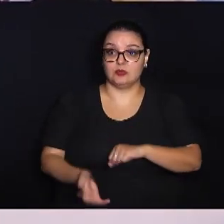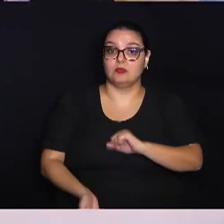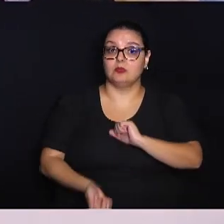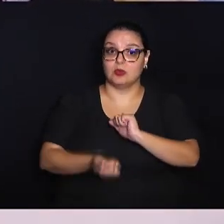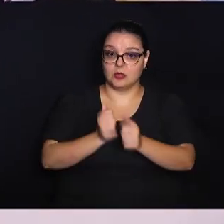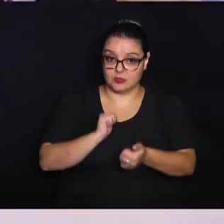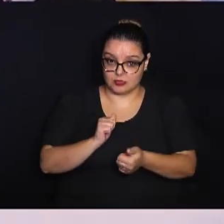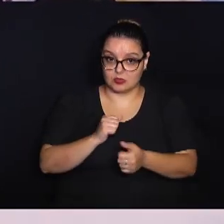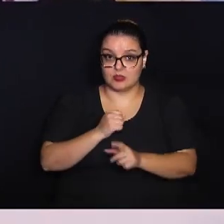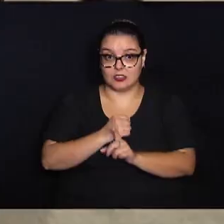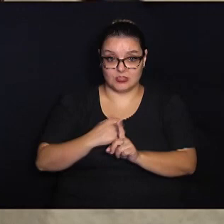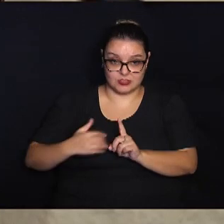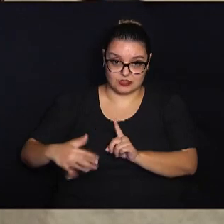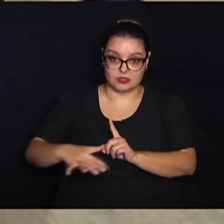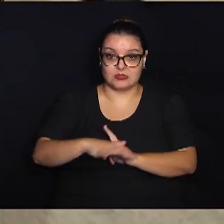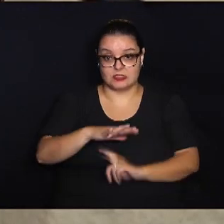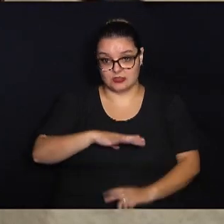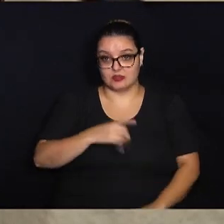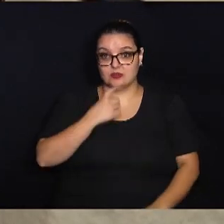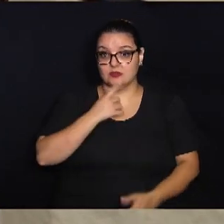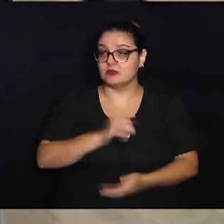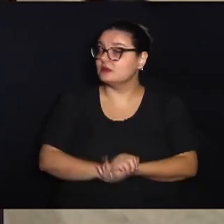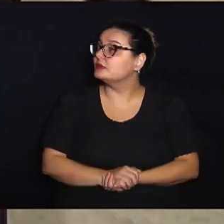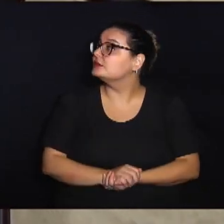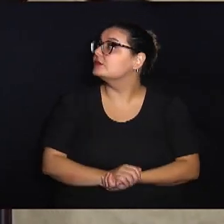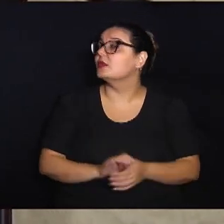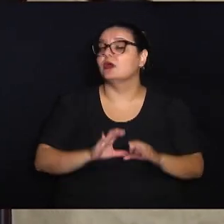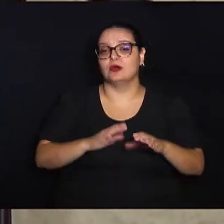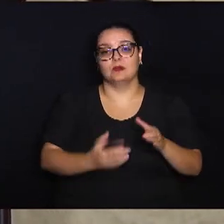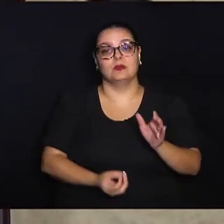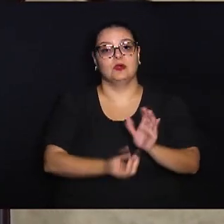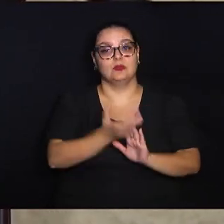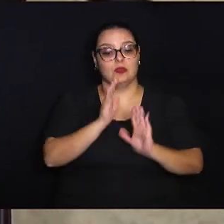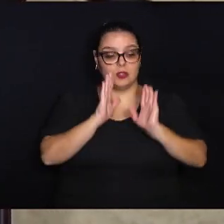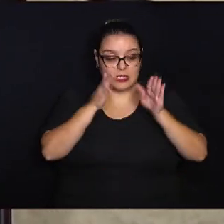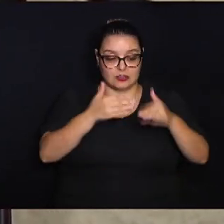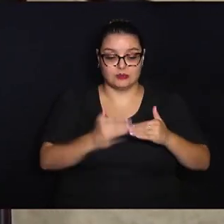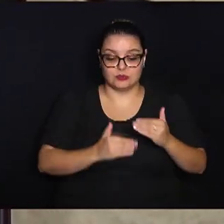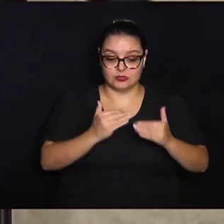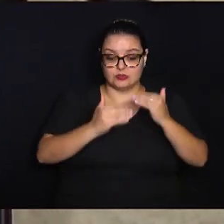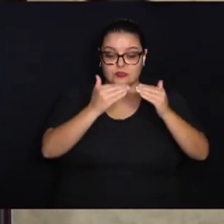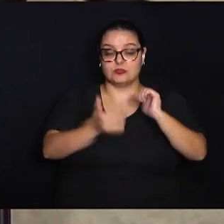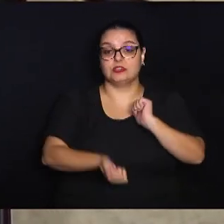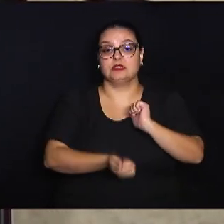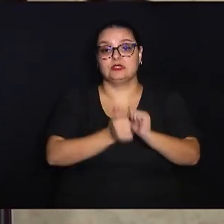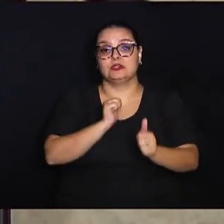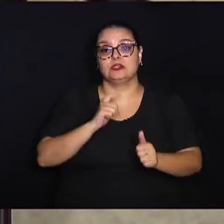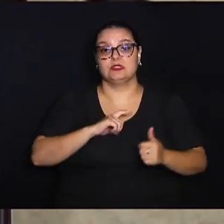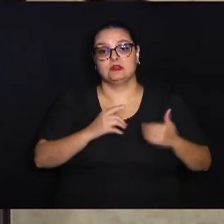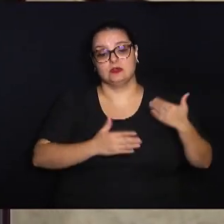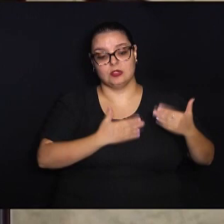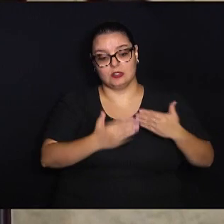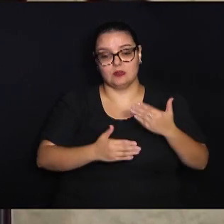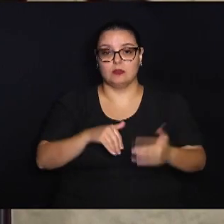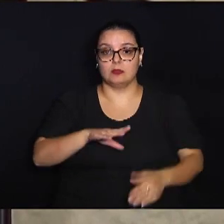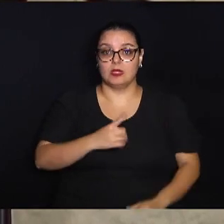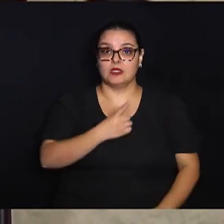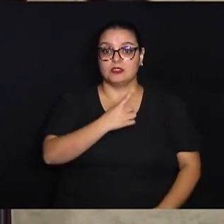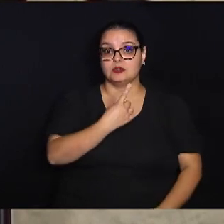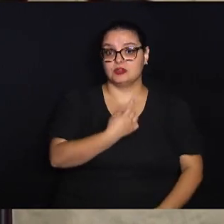e social da cidade. O clube, que nasceu com foco no desenvolvimento esportivo, teve ao longo de mais de um